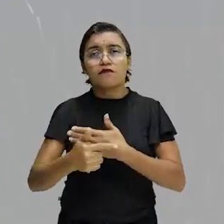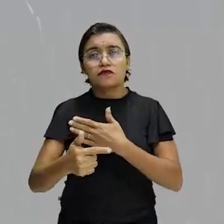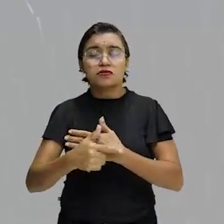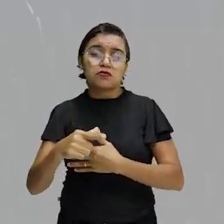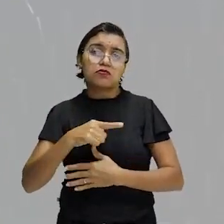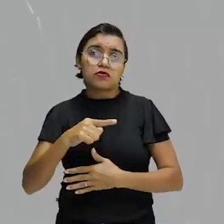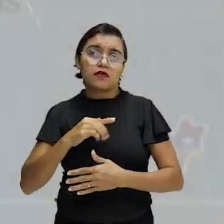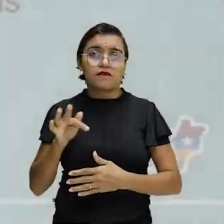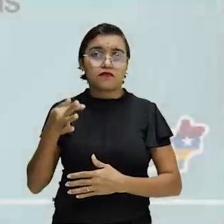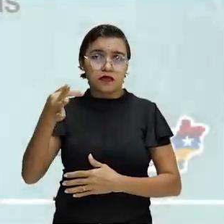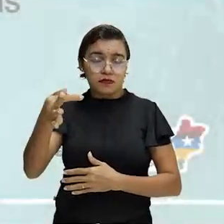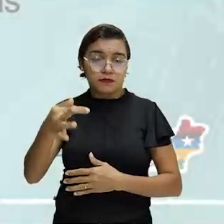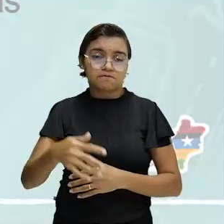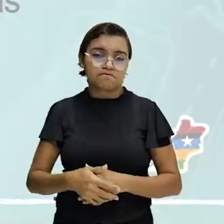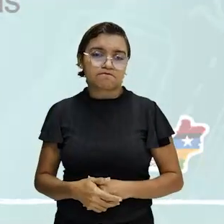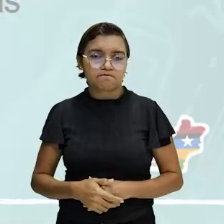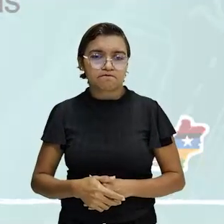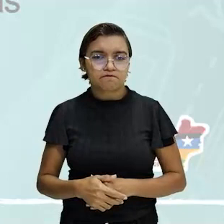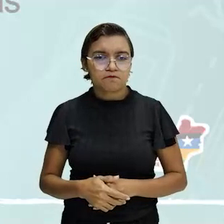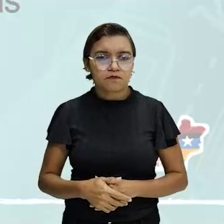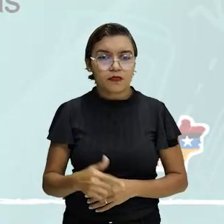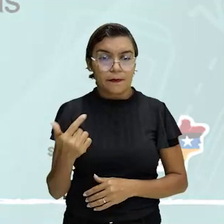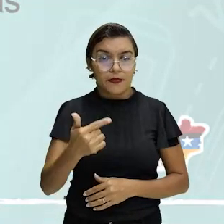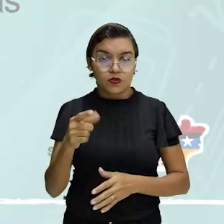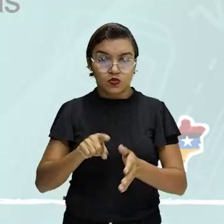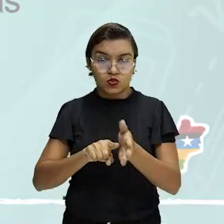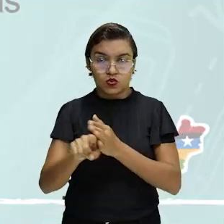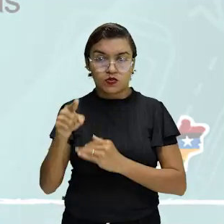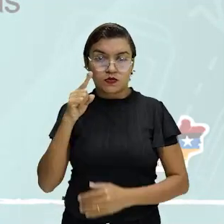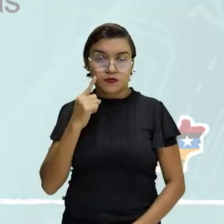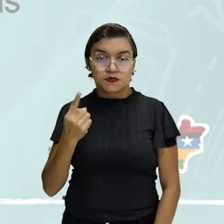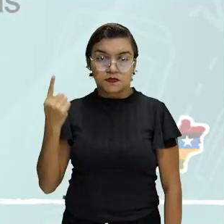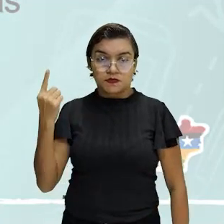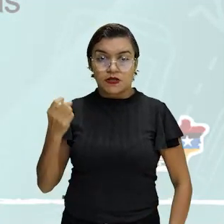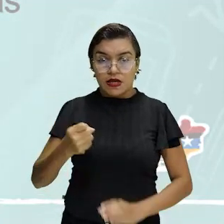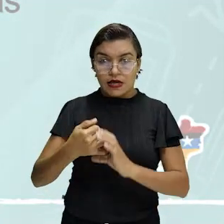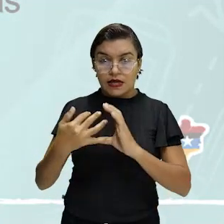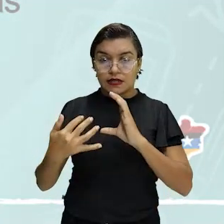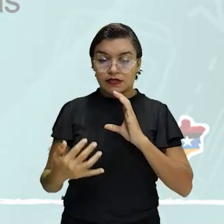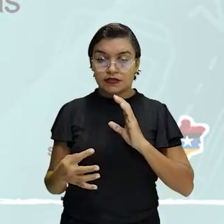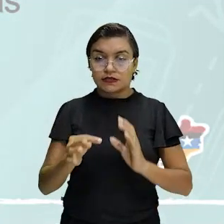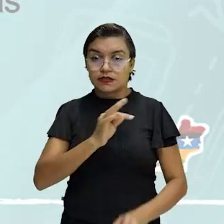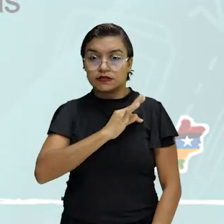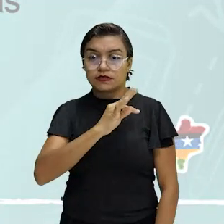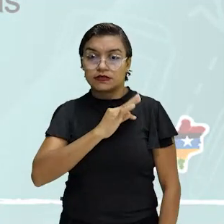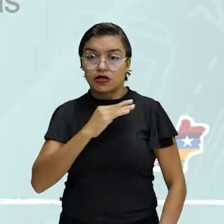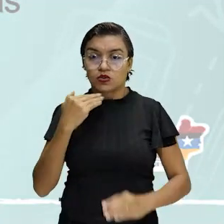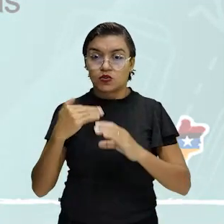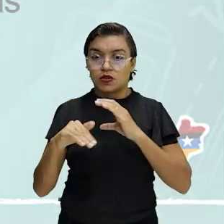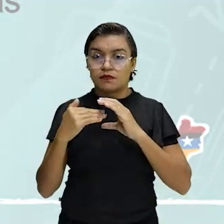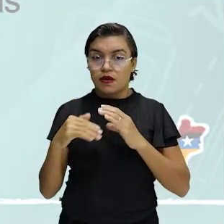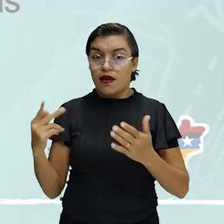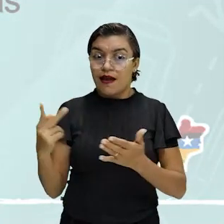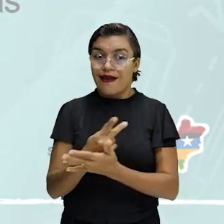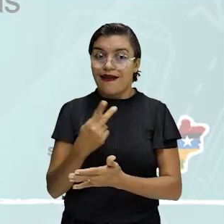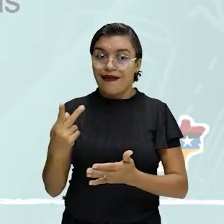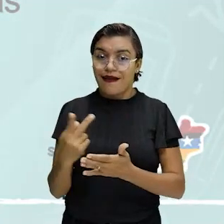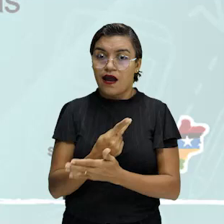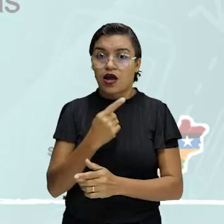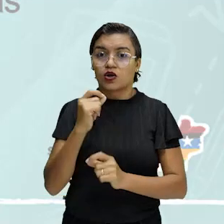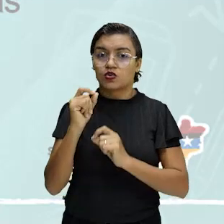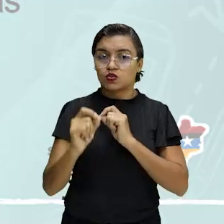função. Questão 2. Sobre as características técnicas do e-mail, é incorreto as